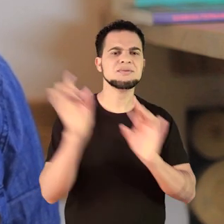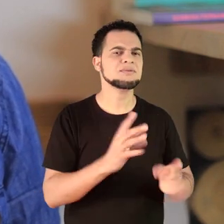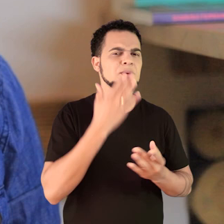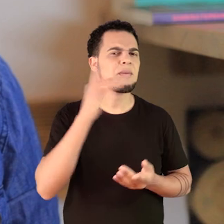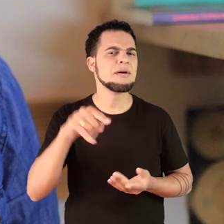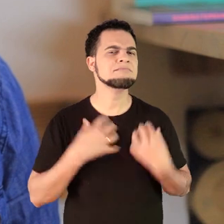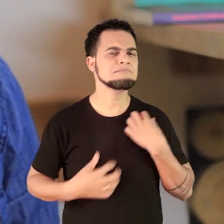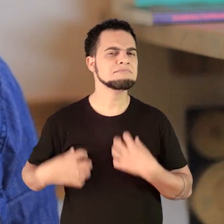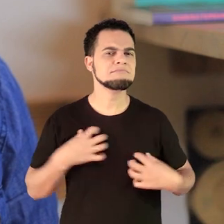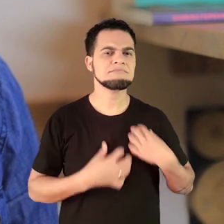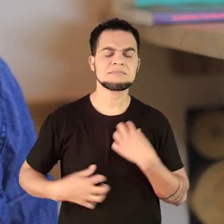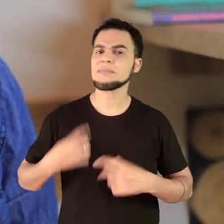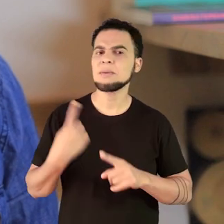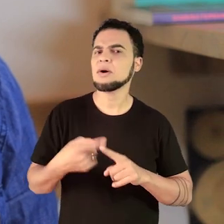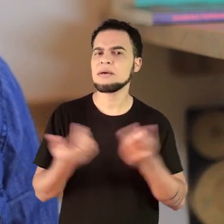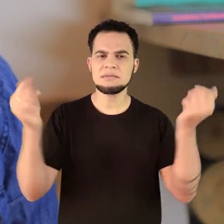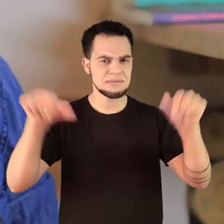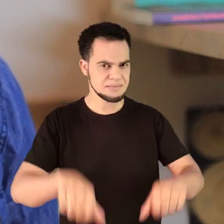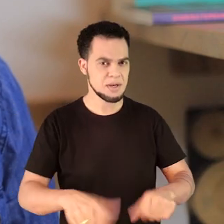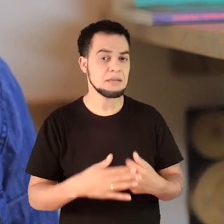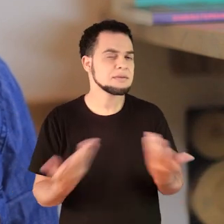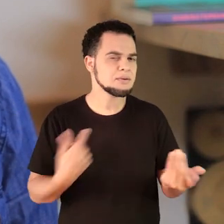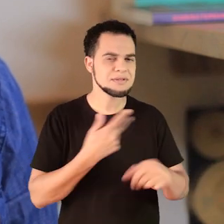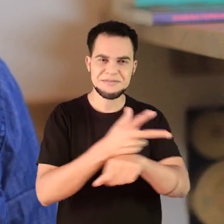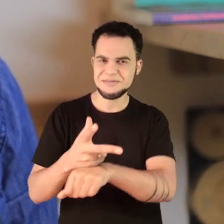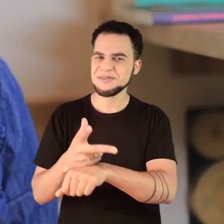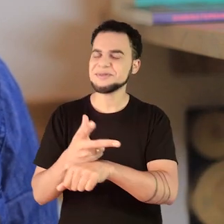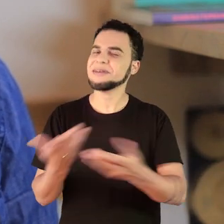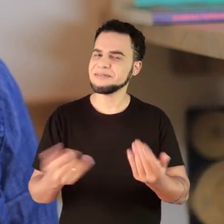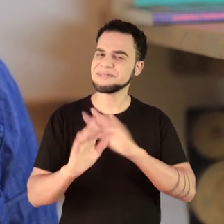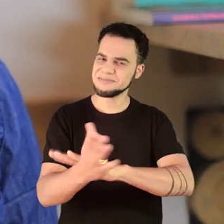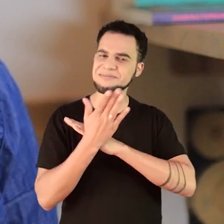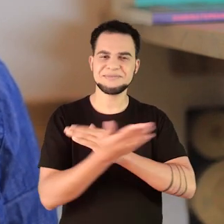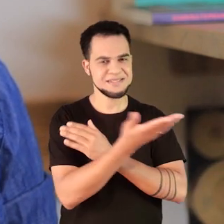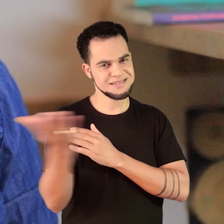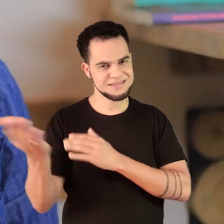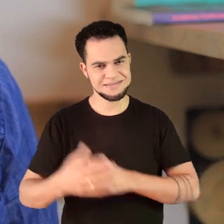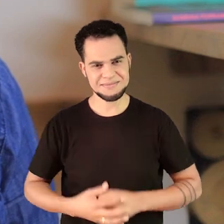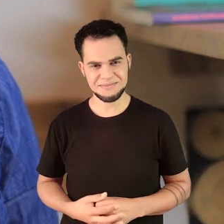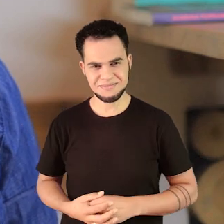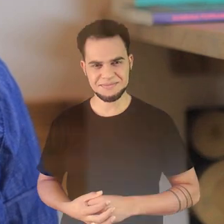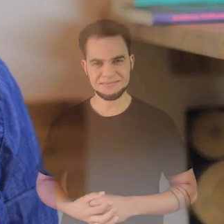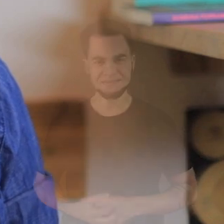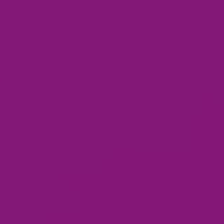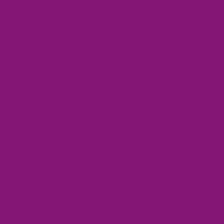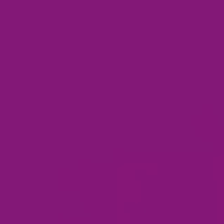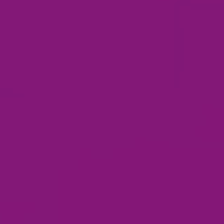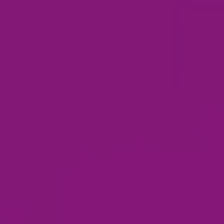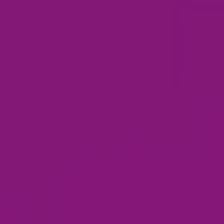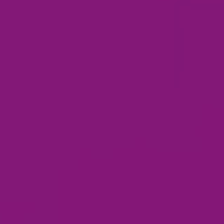luta diária, quais são as angústias, por que isso tem piorado. E para fazer esse vídeo, eu contei com a colaboração de vocês.